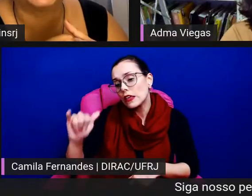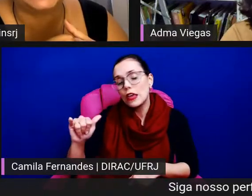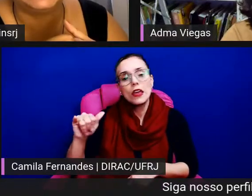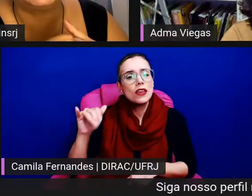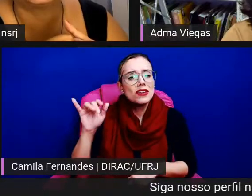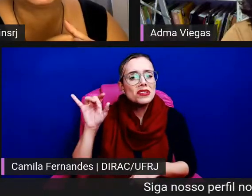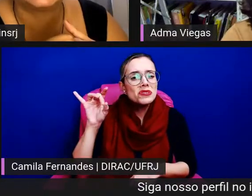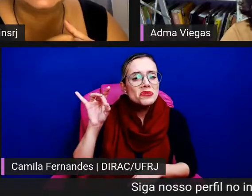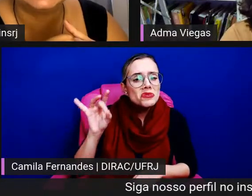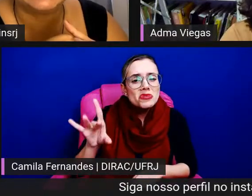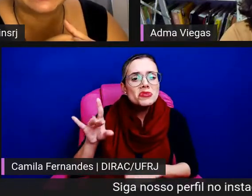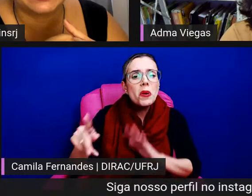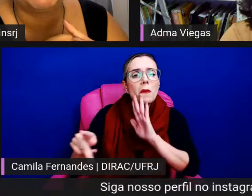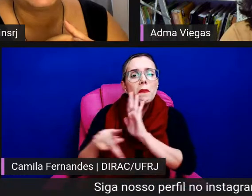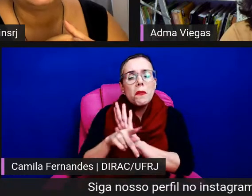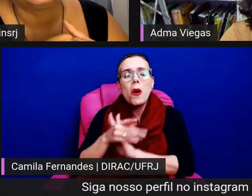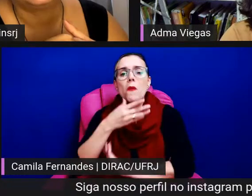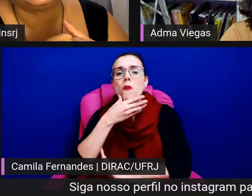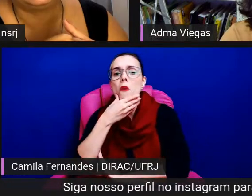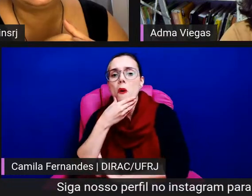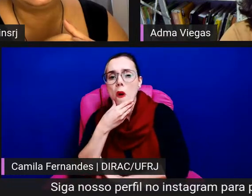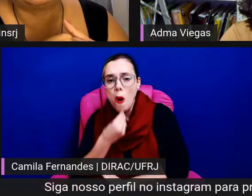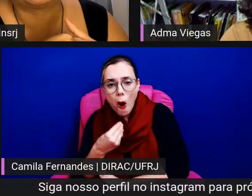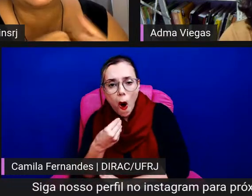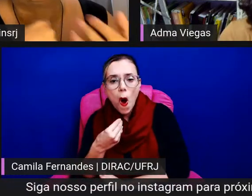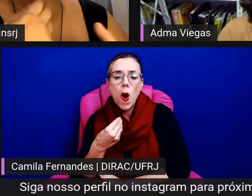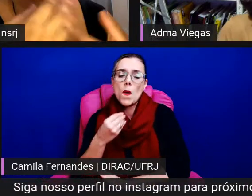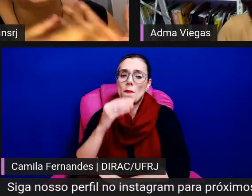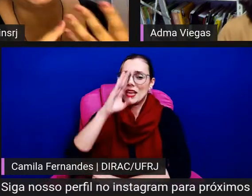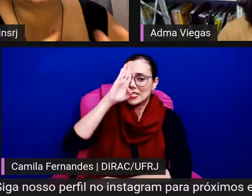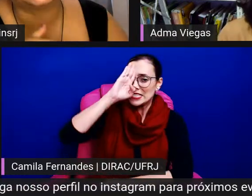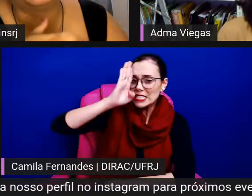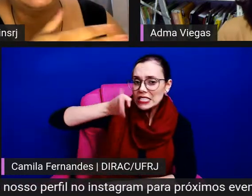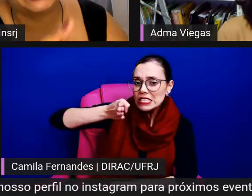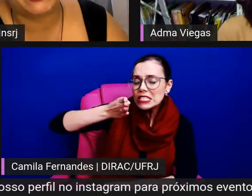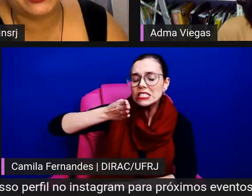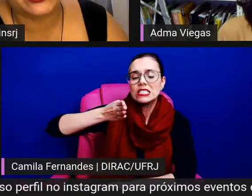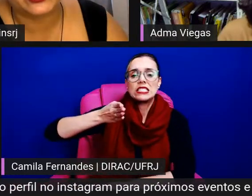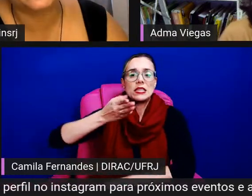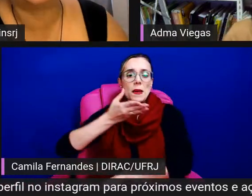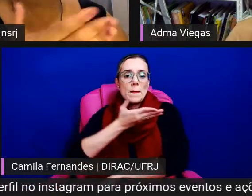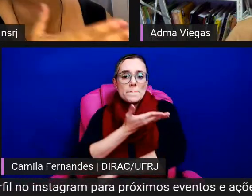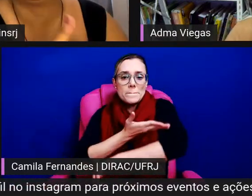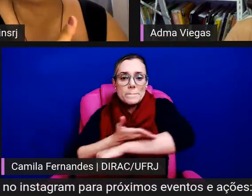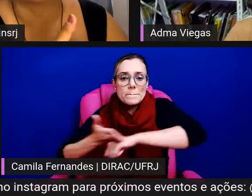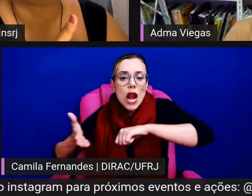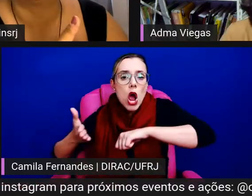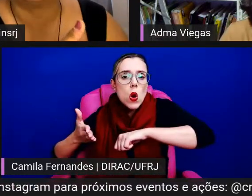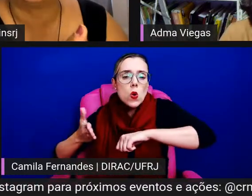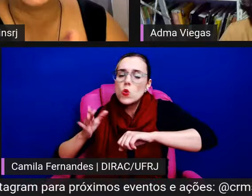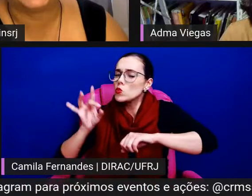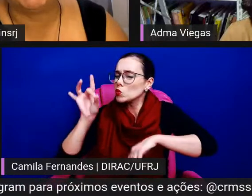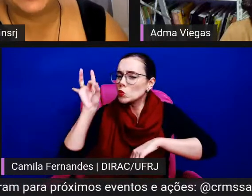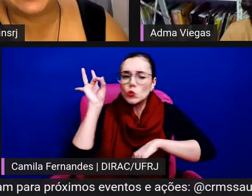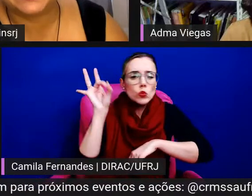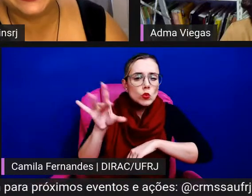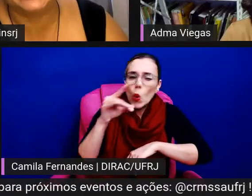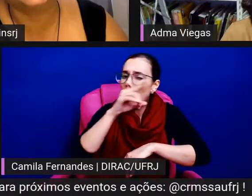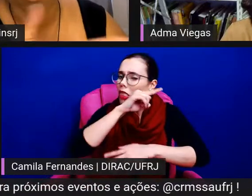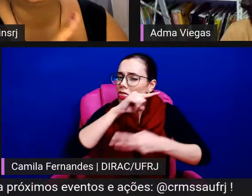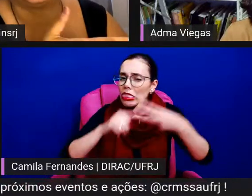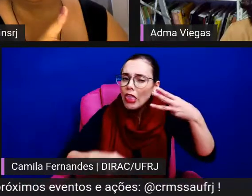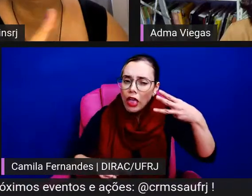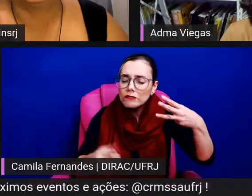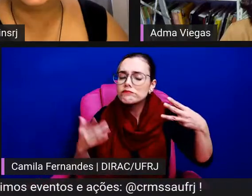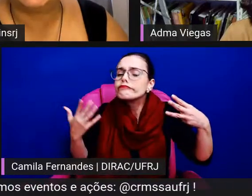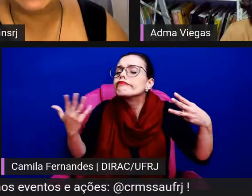branca, masculina, cis, que capitaneou essa luta ao longo dos anos. Obviamente que o casamento é